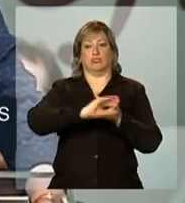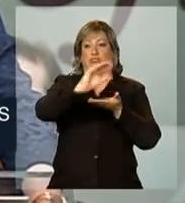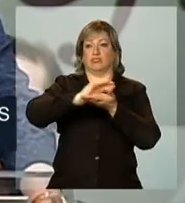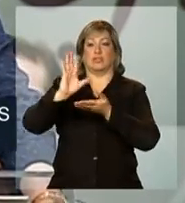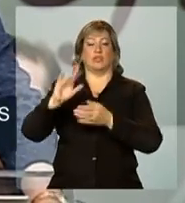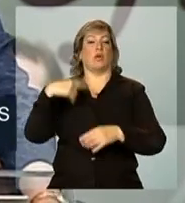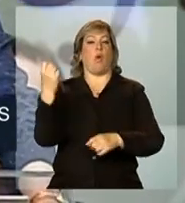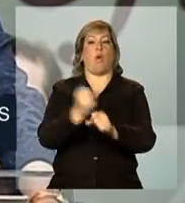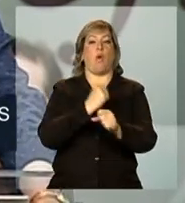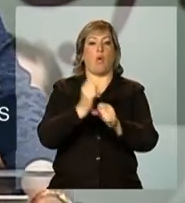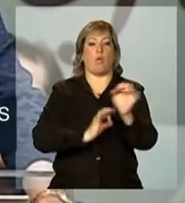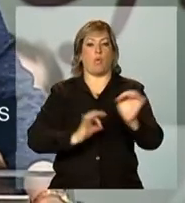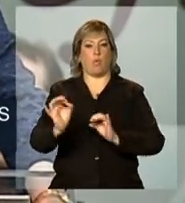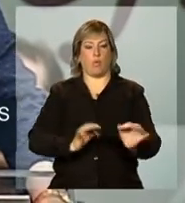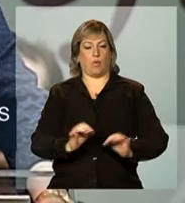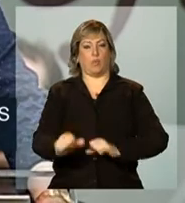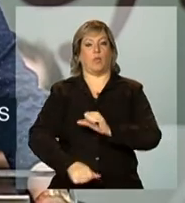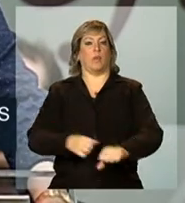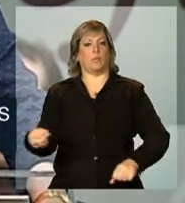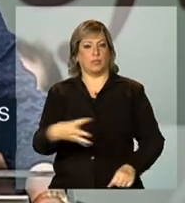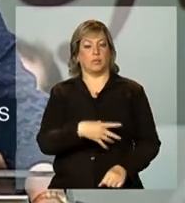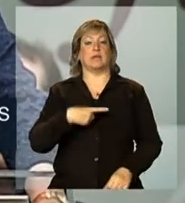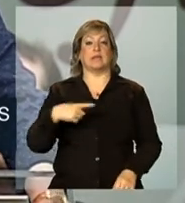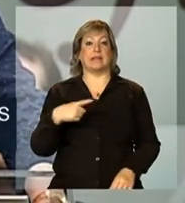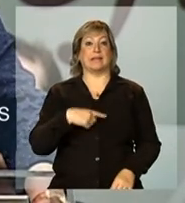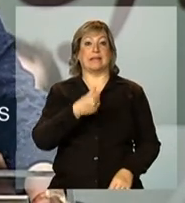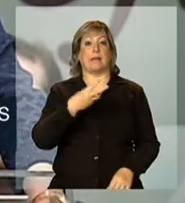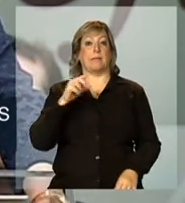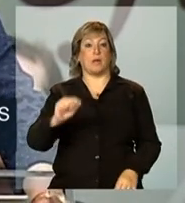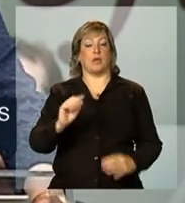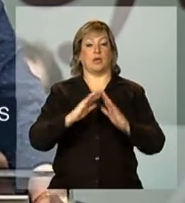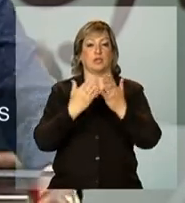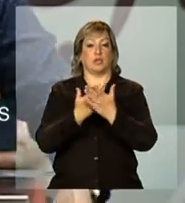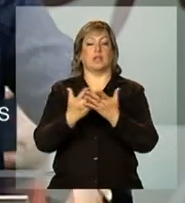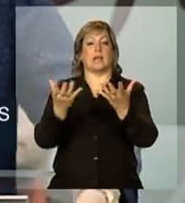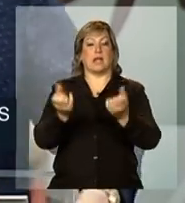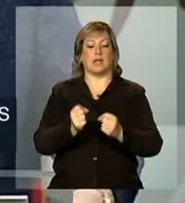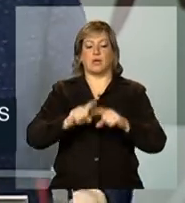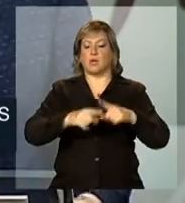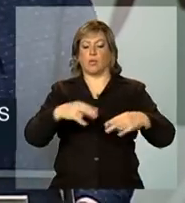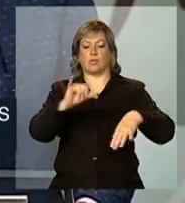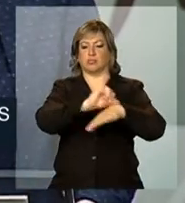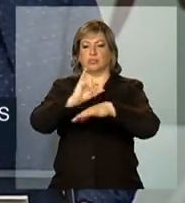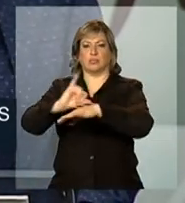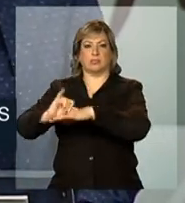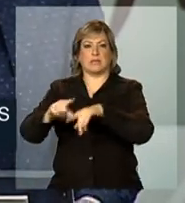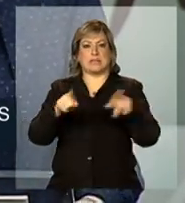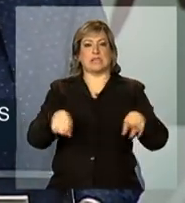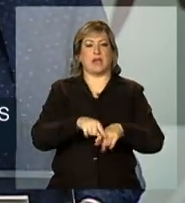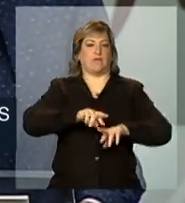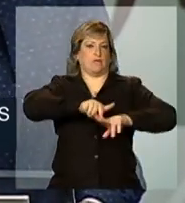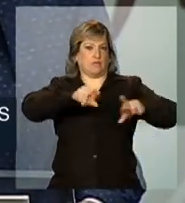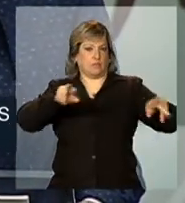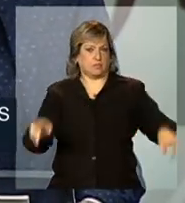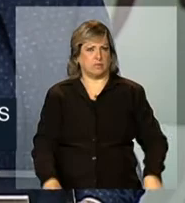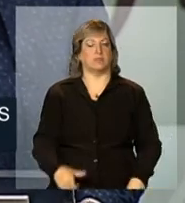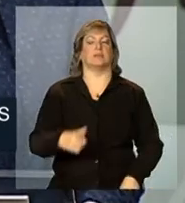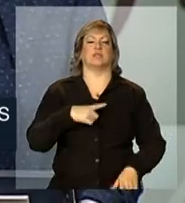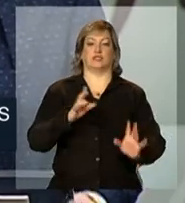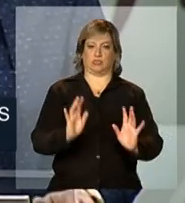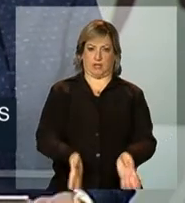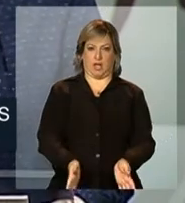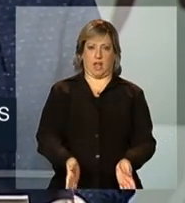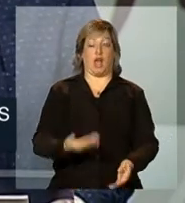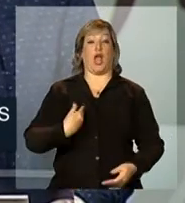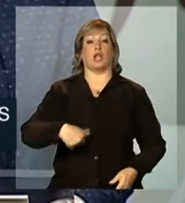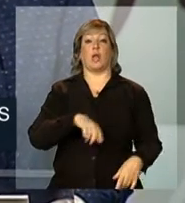arquitetônica. 13.500 escolas estão recebendo os equipamentos para salas com recursos multifuncionais.